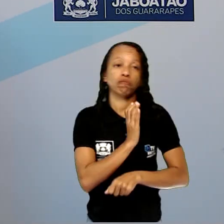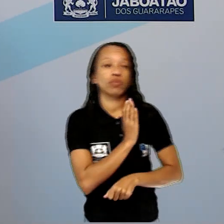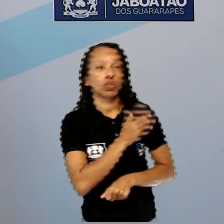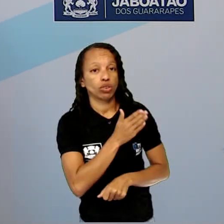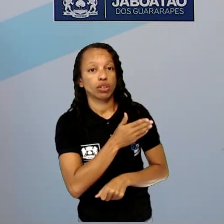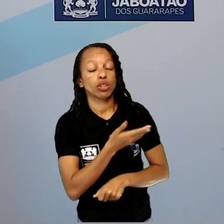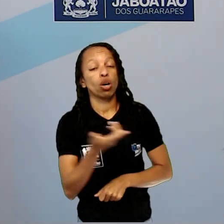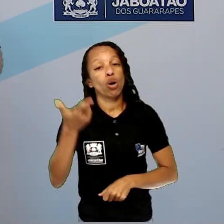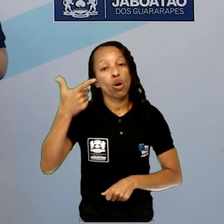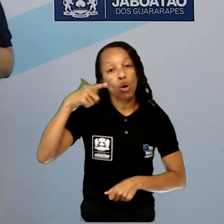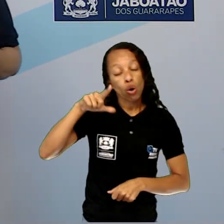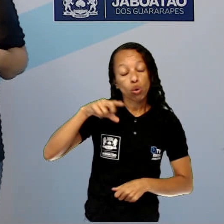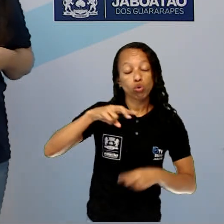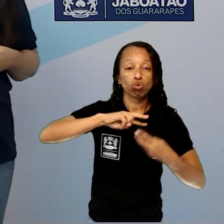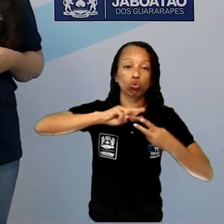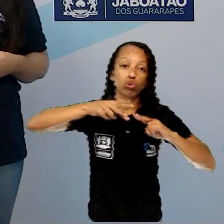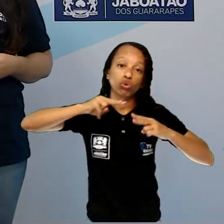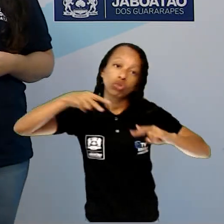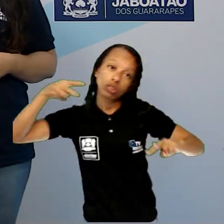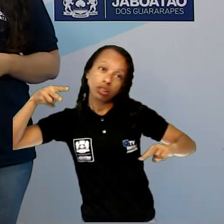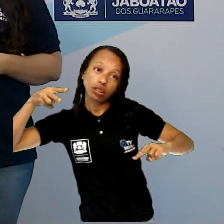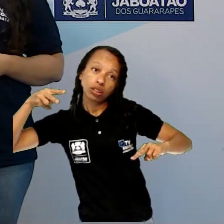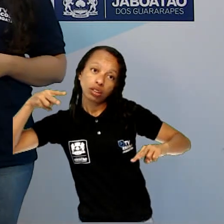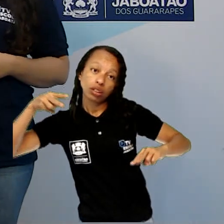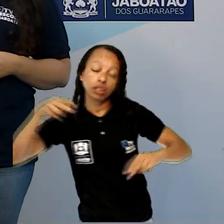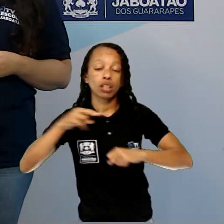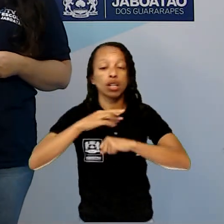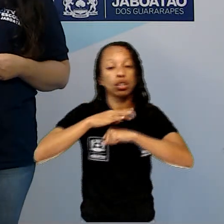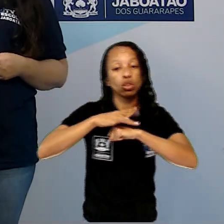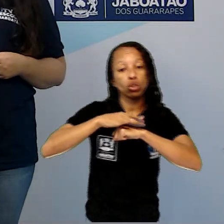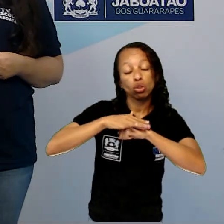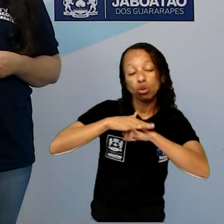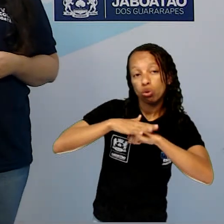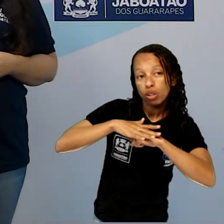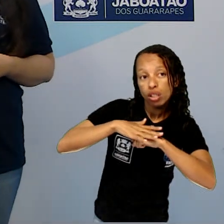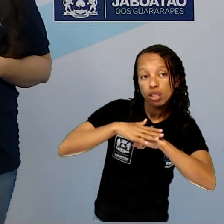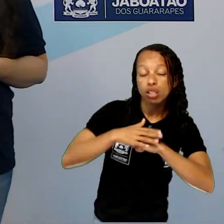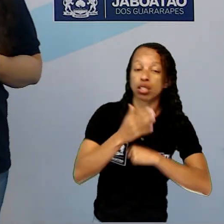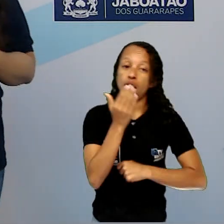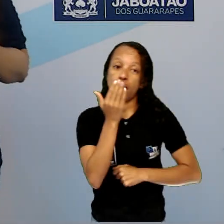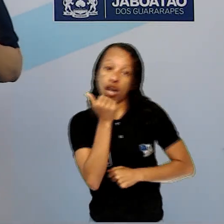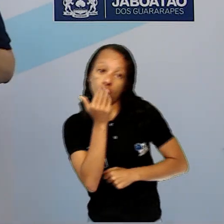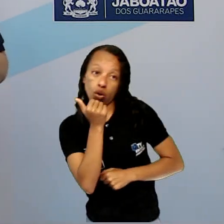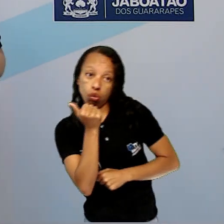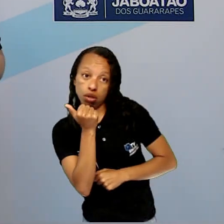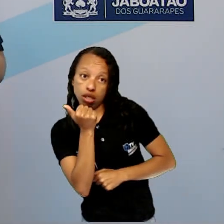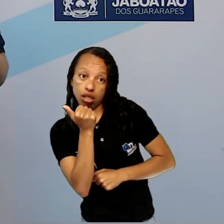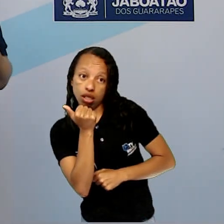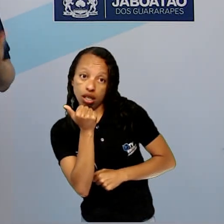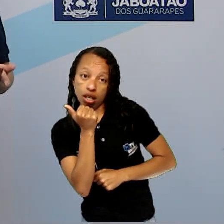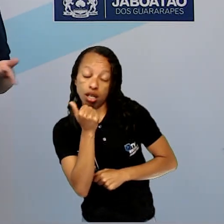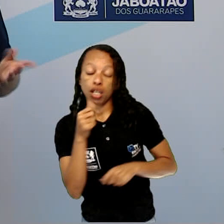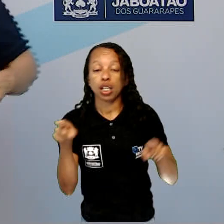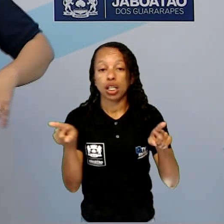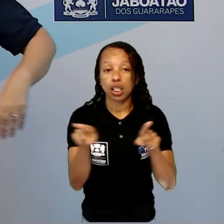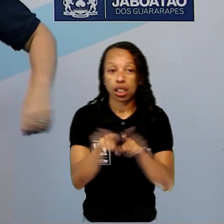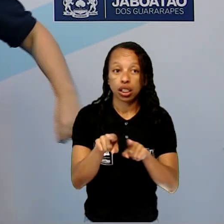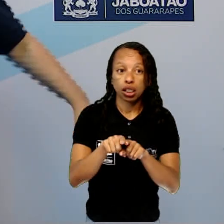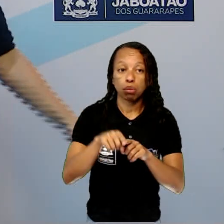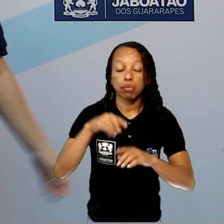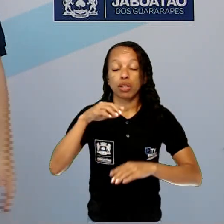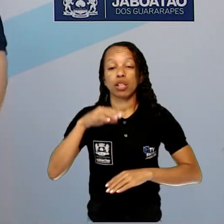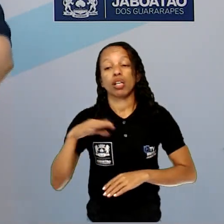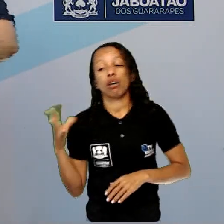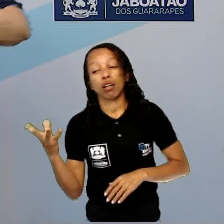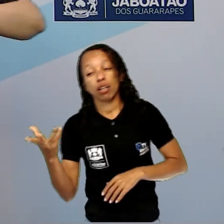é a genética, doenças pré-existentes, a alimentação e as capacidades físicas. De repente,